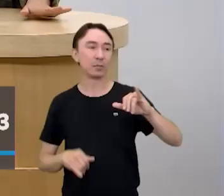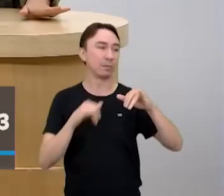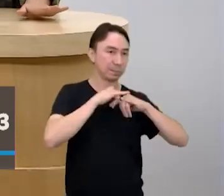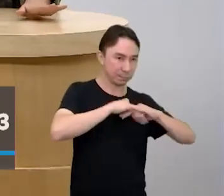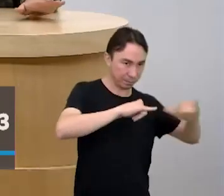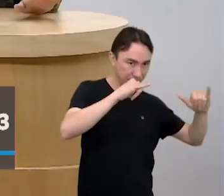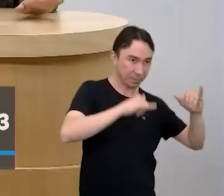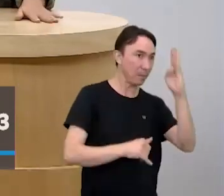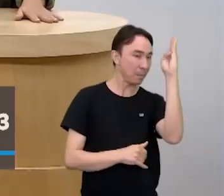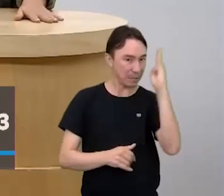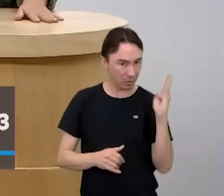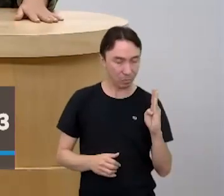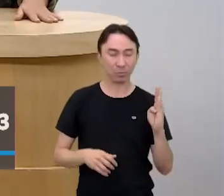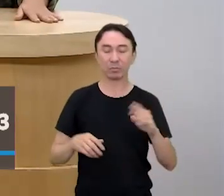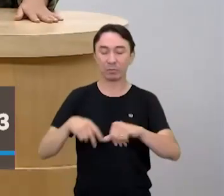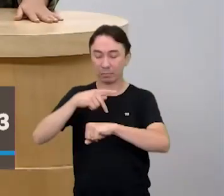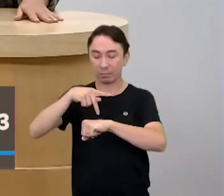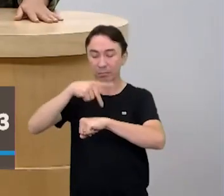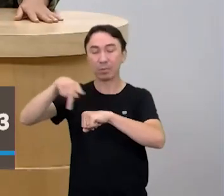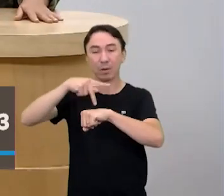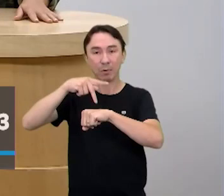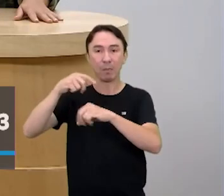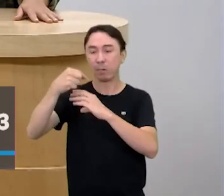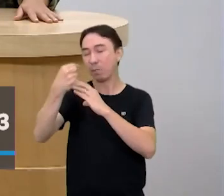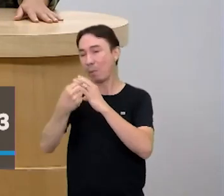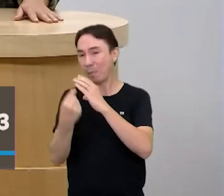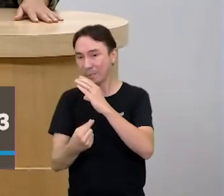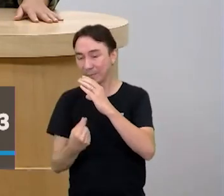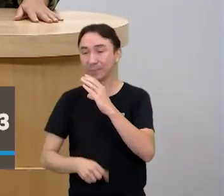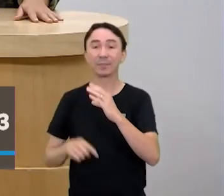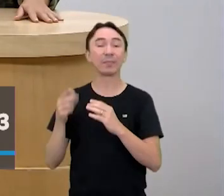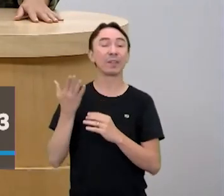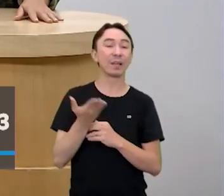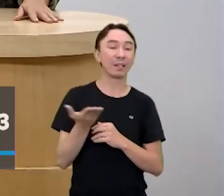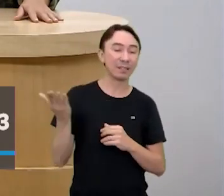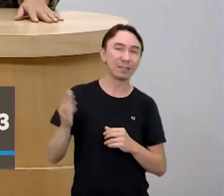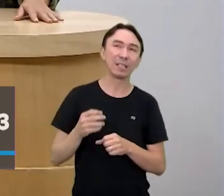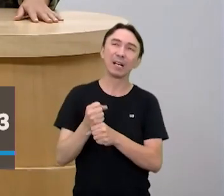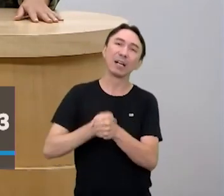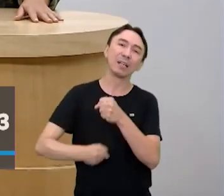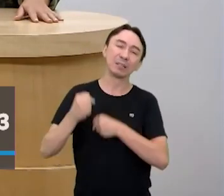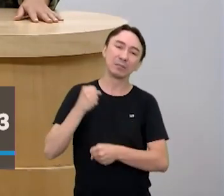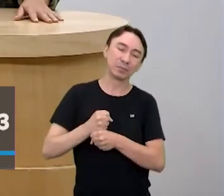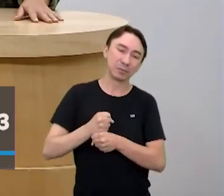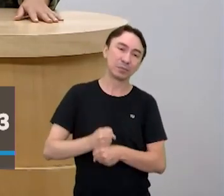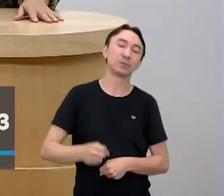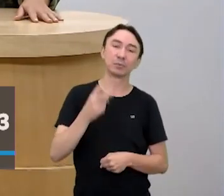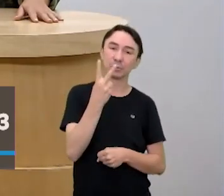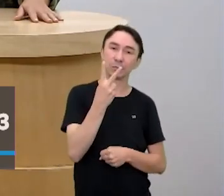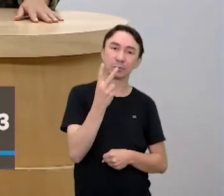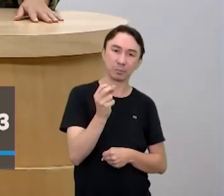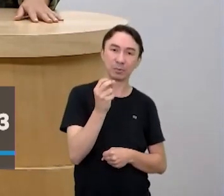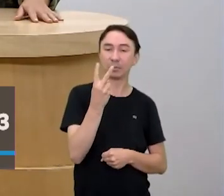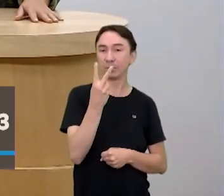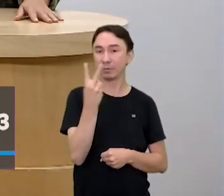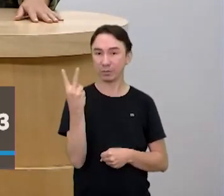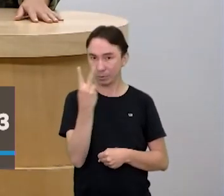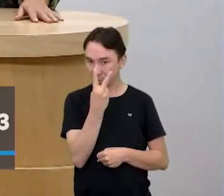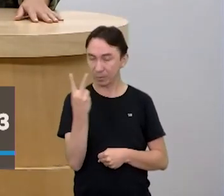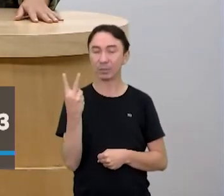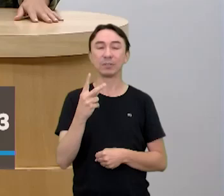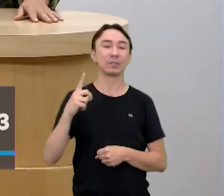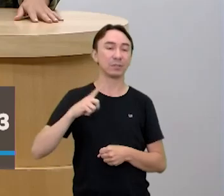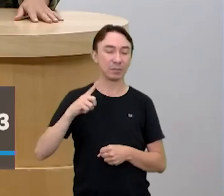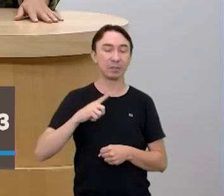e Brasil. Isso. Tá. E aí eu pensei assim, olha, o que está sendo manchete, era até em março de 2022, nos jornais de março de 2022 no